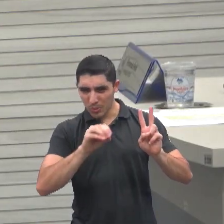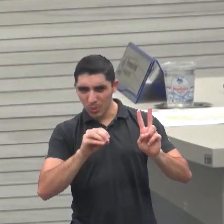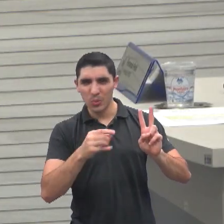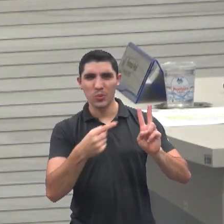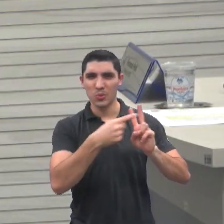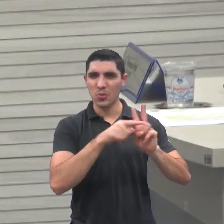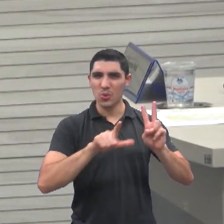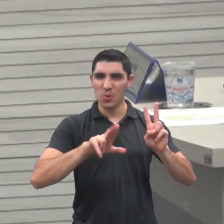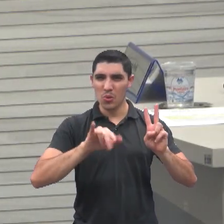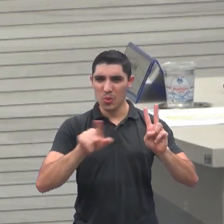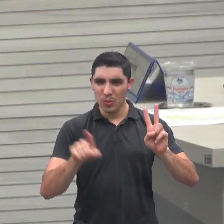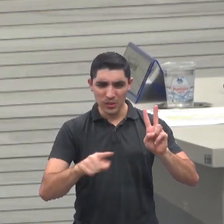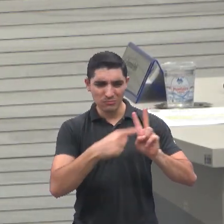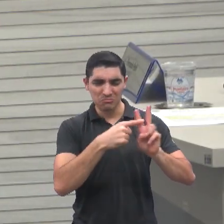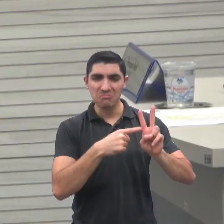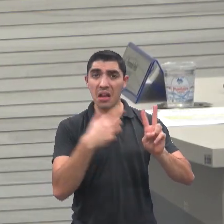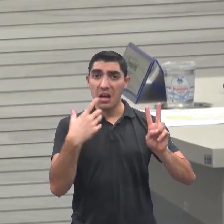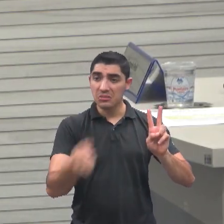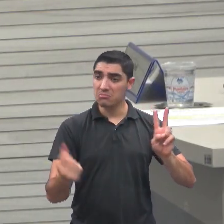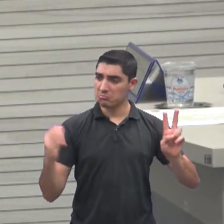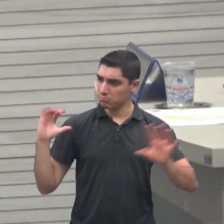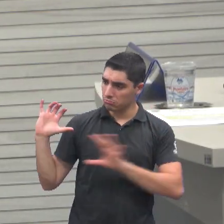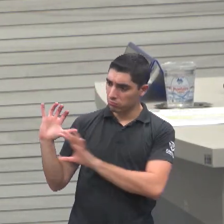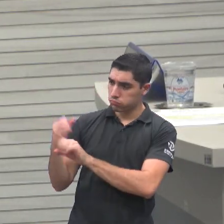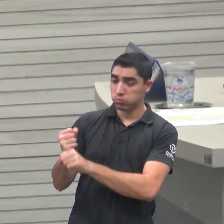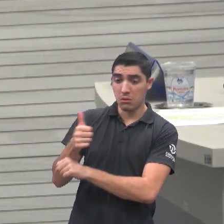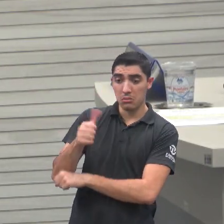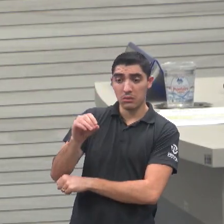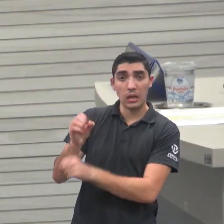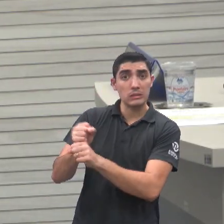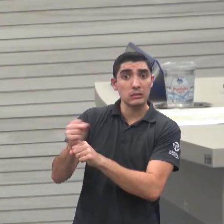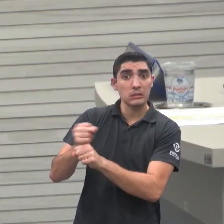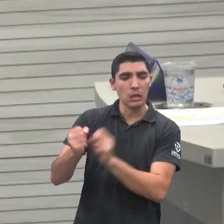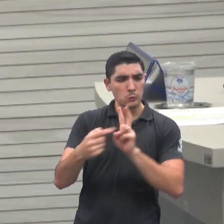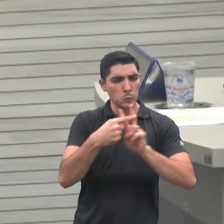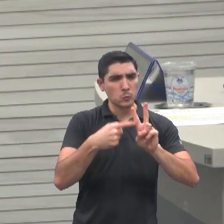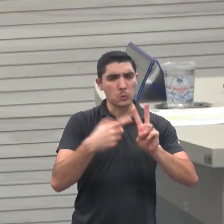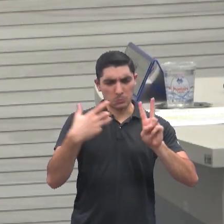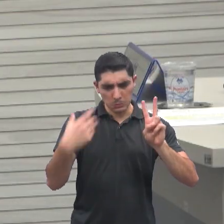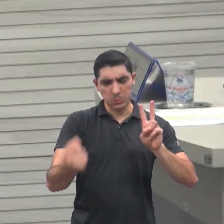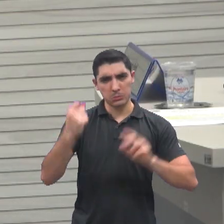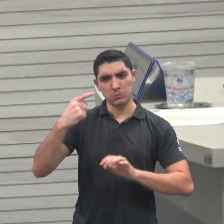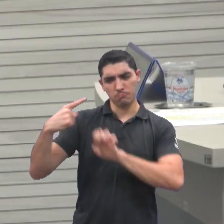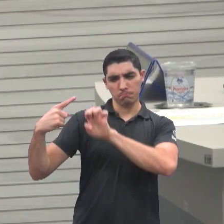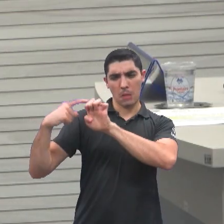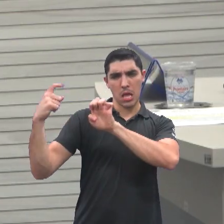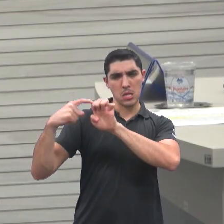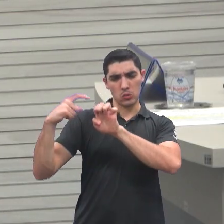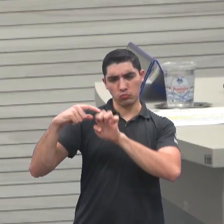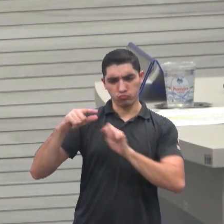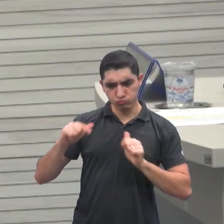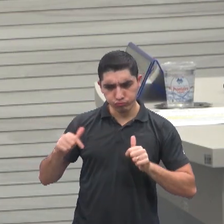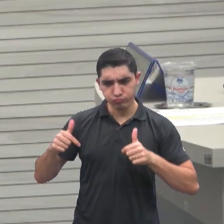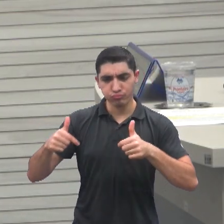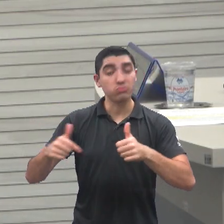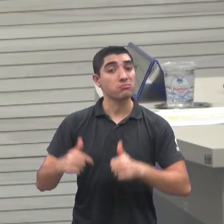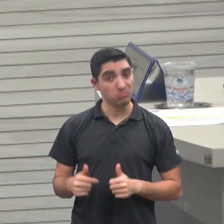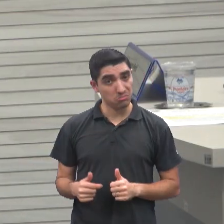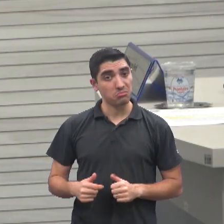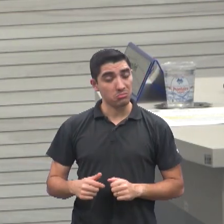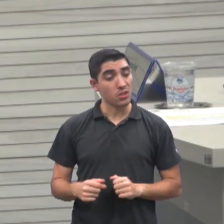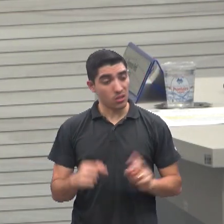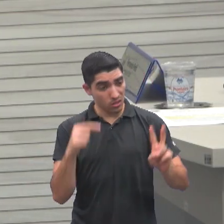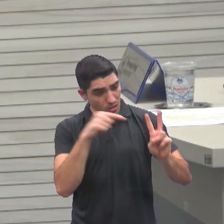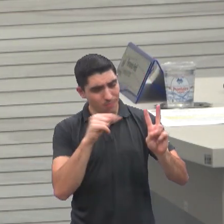empreender, estão aí há 10 anos empreendendo, gerando renda, gerando emprego, e é muito importante isso para nós, Bruno, Luiz, que